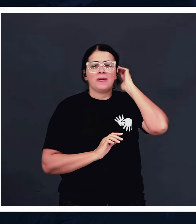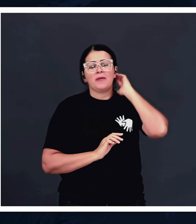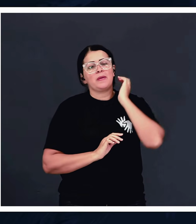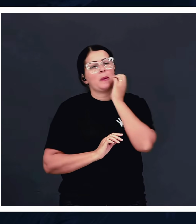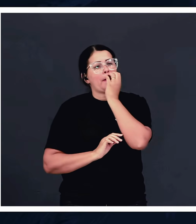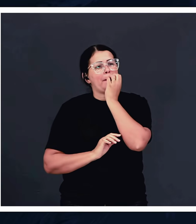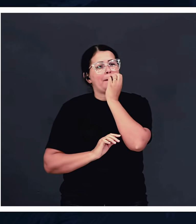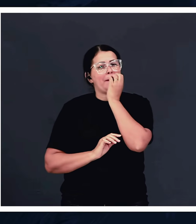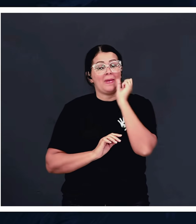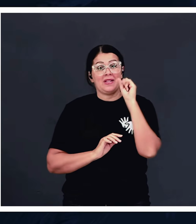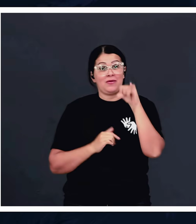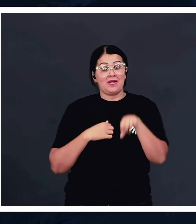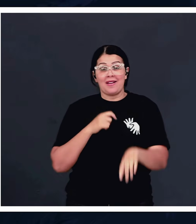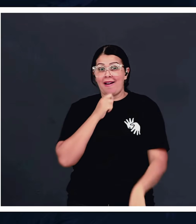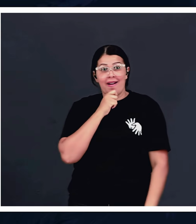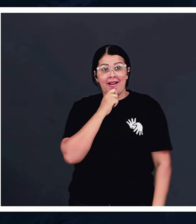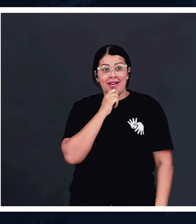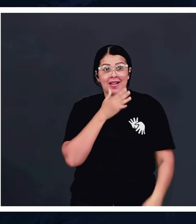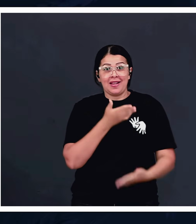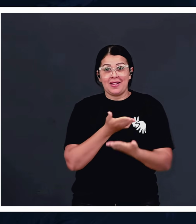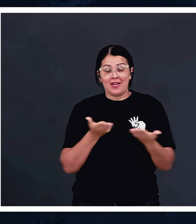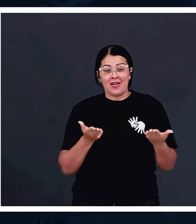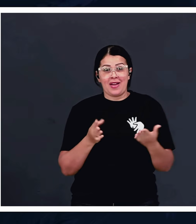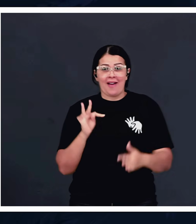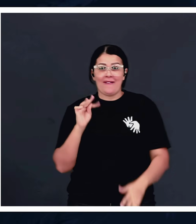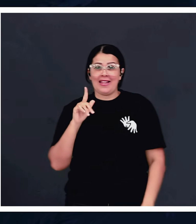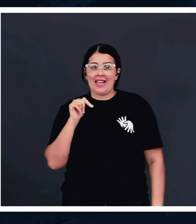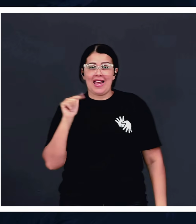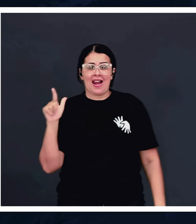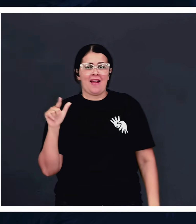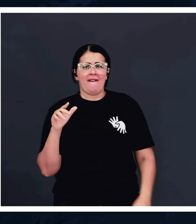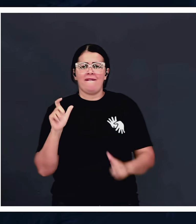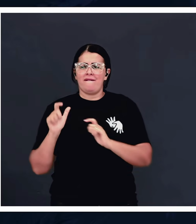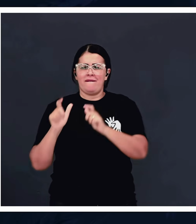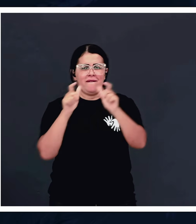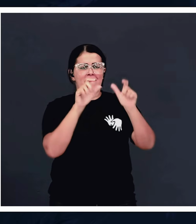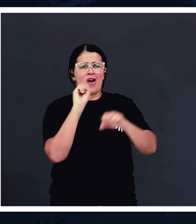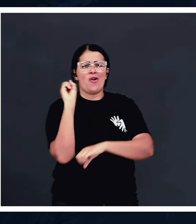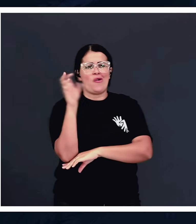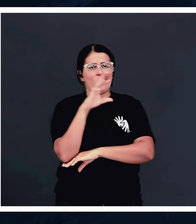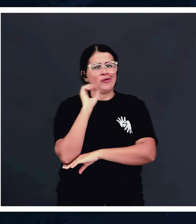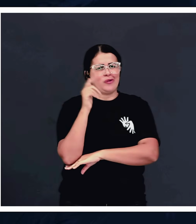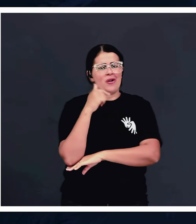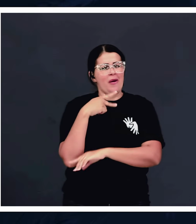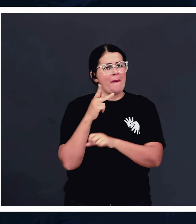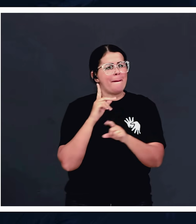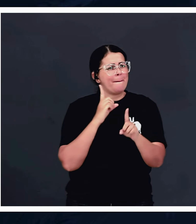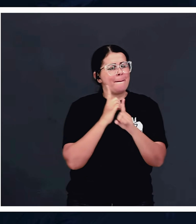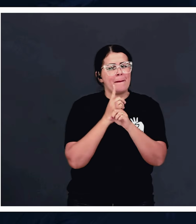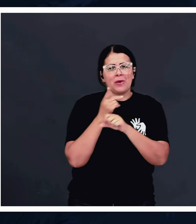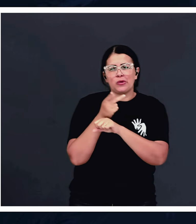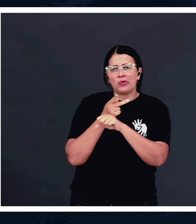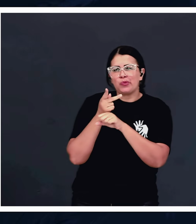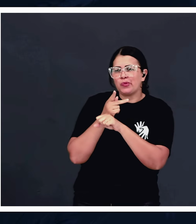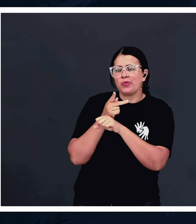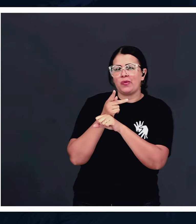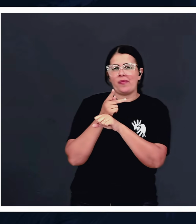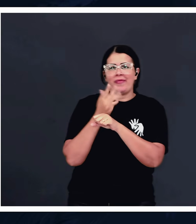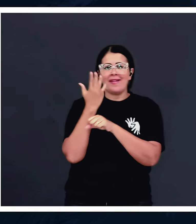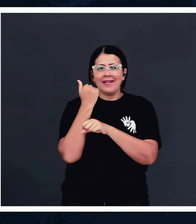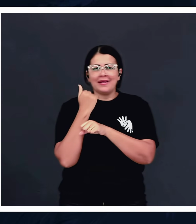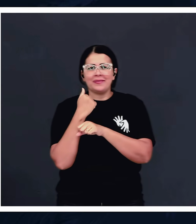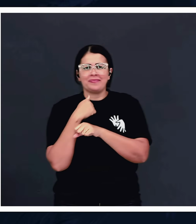né? Mas se você não faz parte do FTL, Farol em Todo Lugar, procure saber,